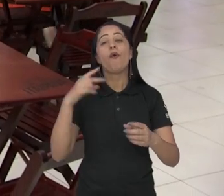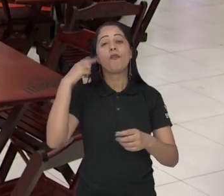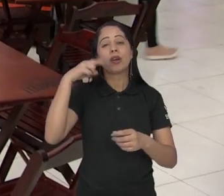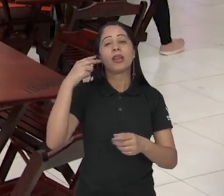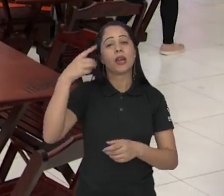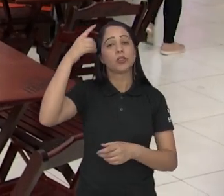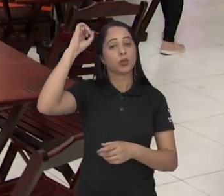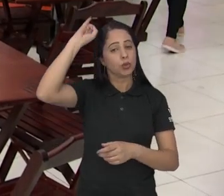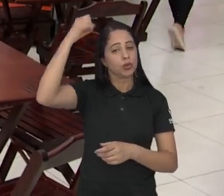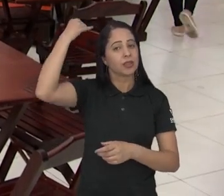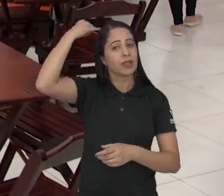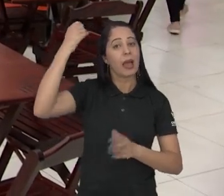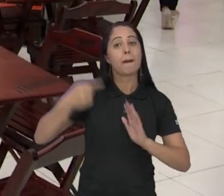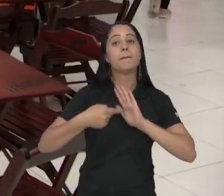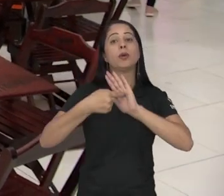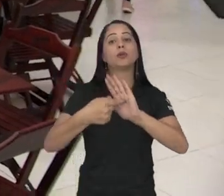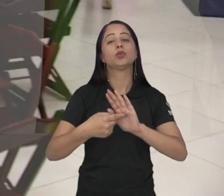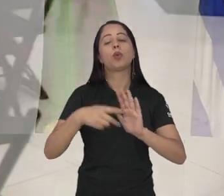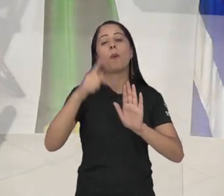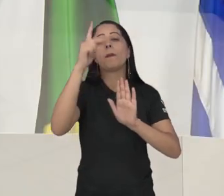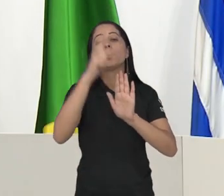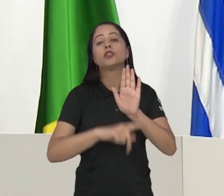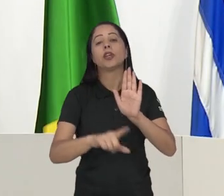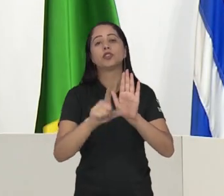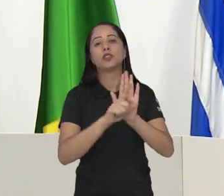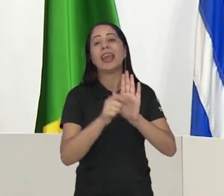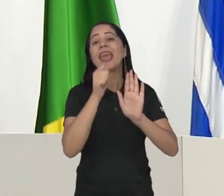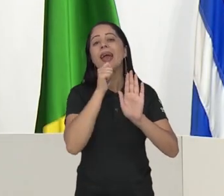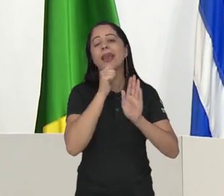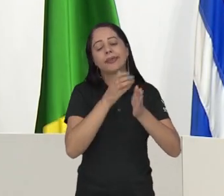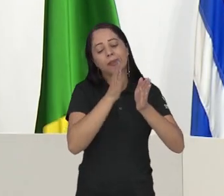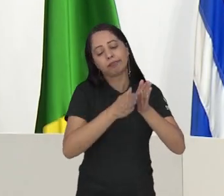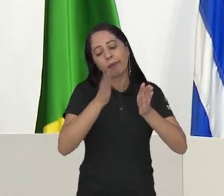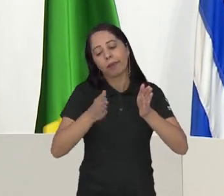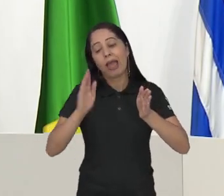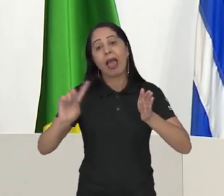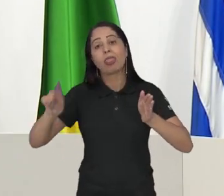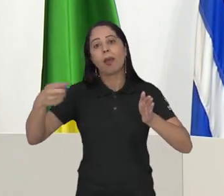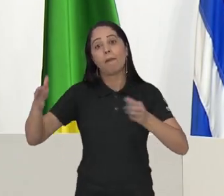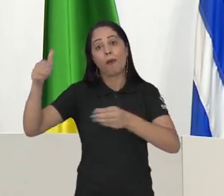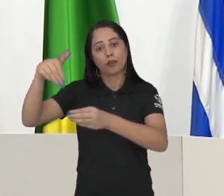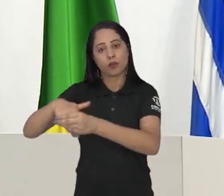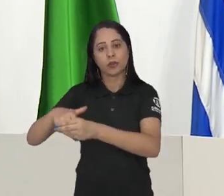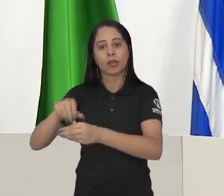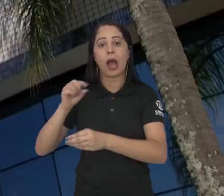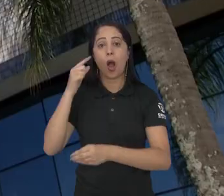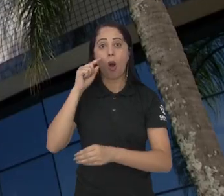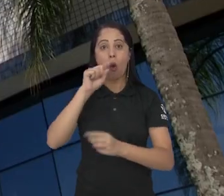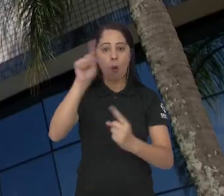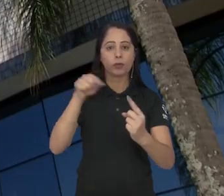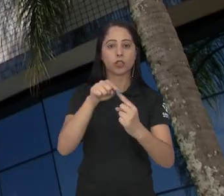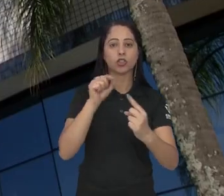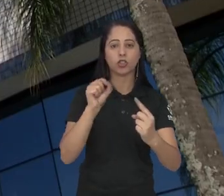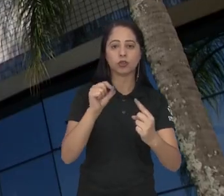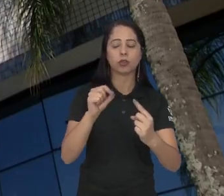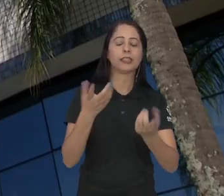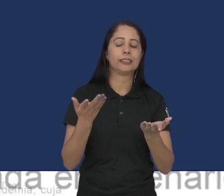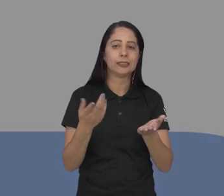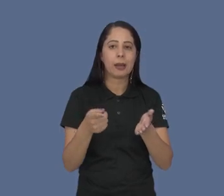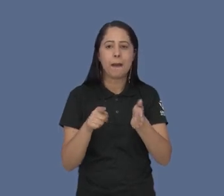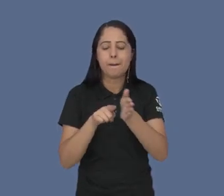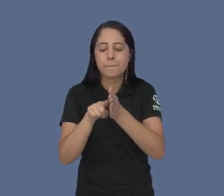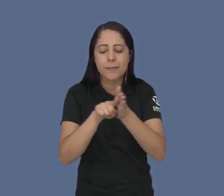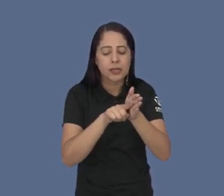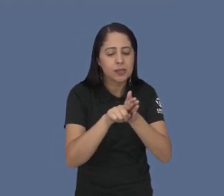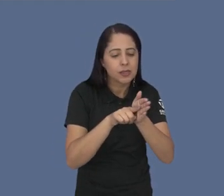reparar os impactos econômicos o vereador o Dr José Cláudio Apresentou um projeto que está em tramitação na Câmara que